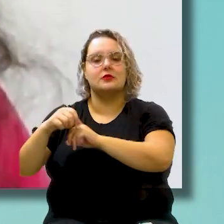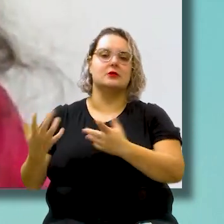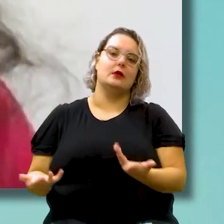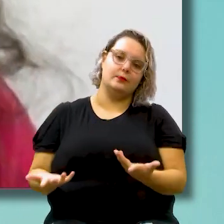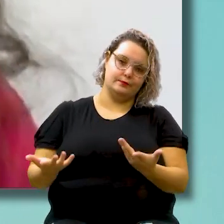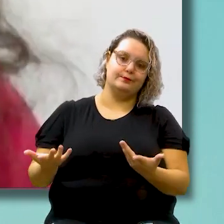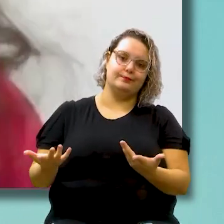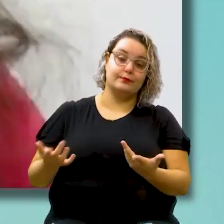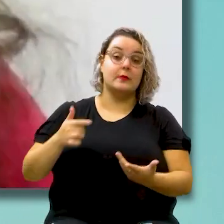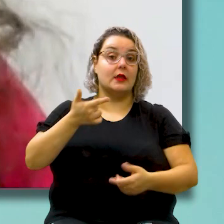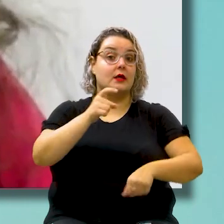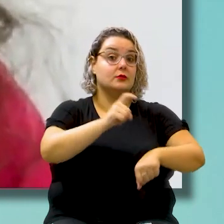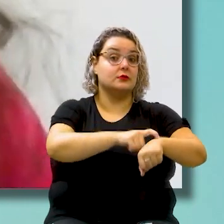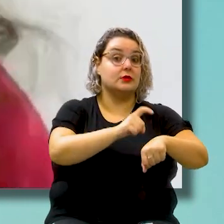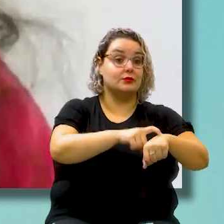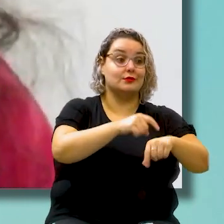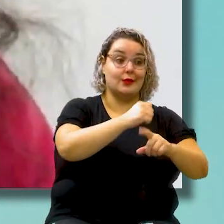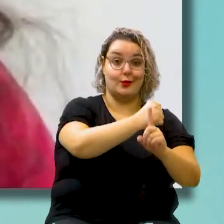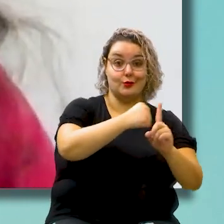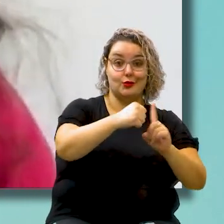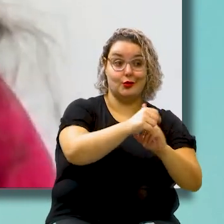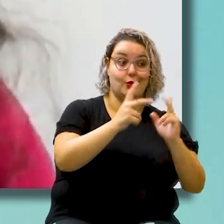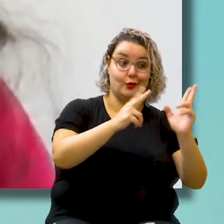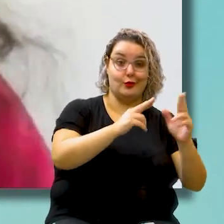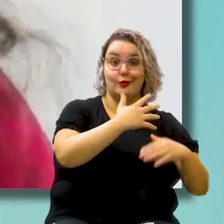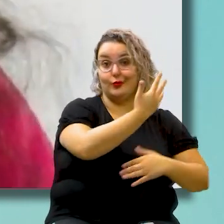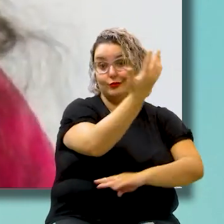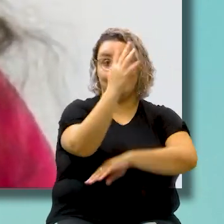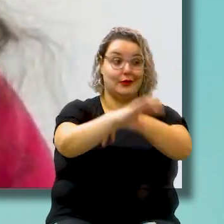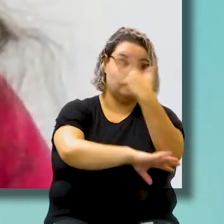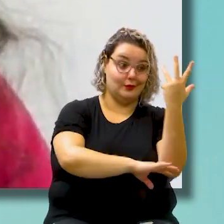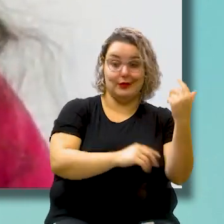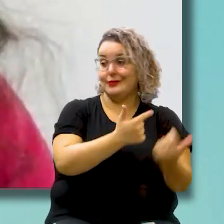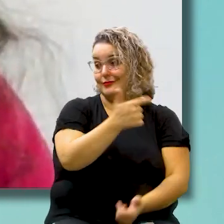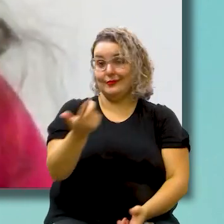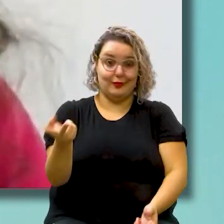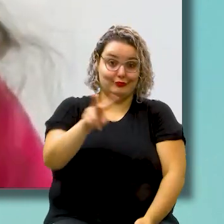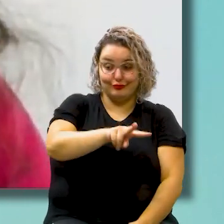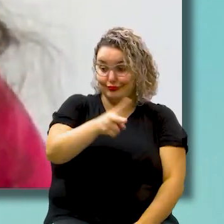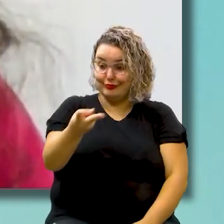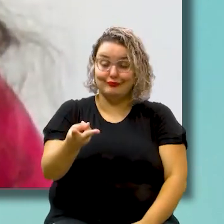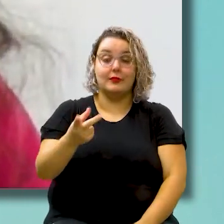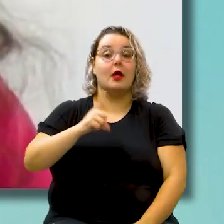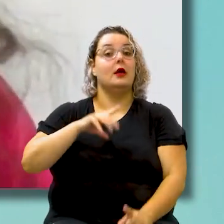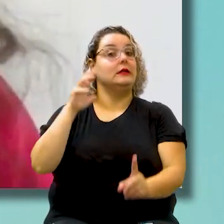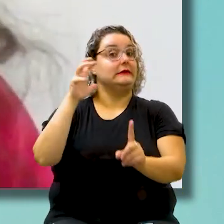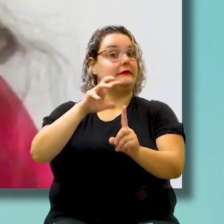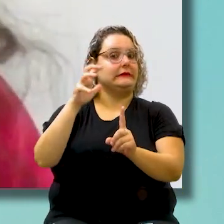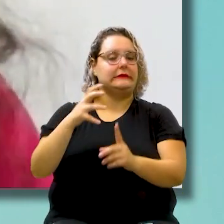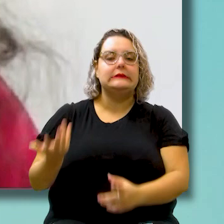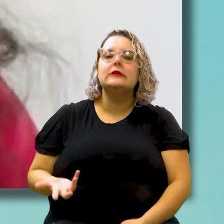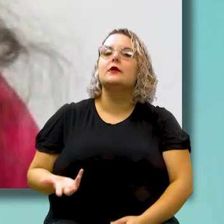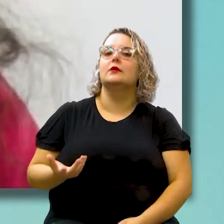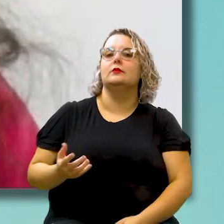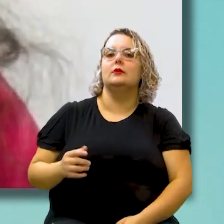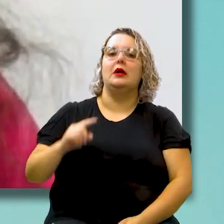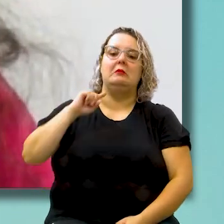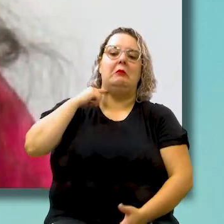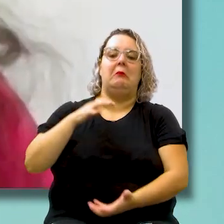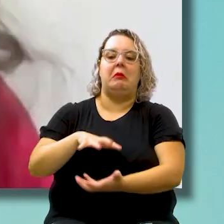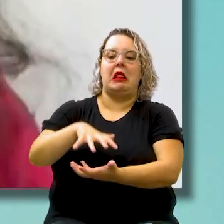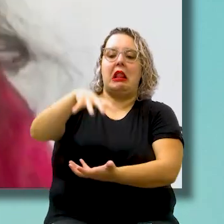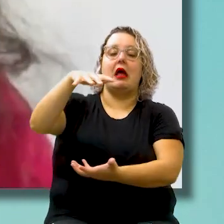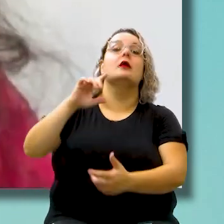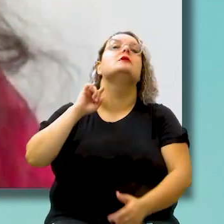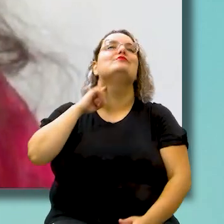social. E às vezes, por não ter o tempo social igual ao tempo da natureza, nós temos muitos impactos de acúmulos de resíduos e